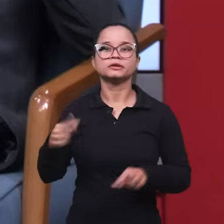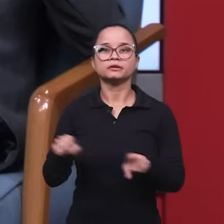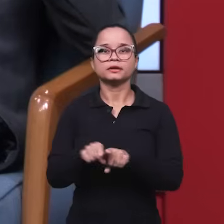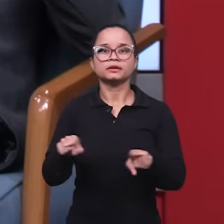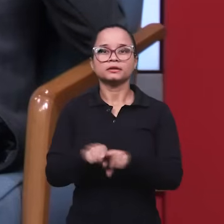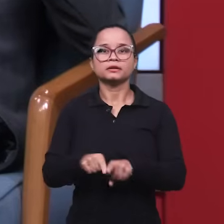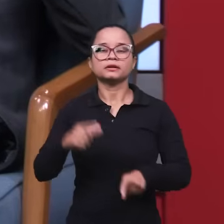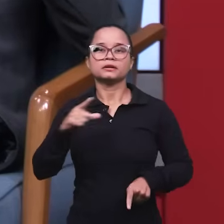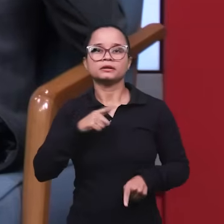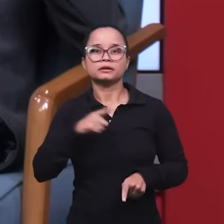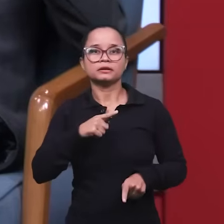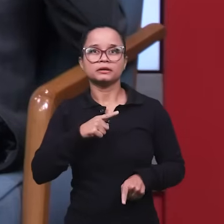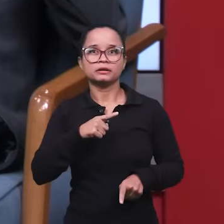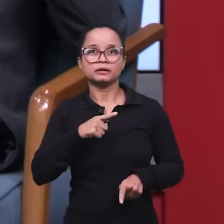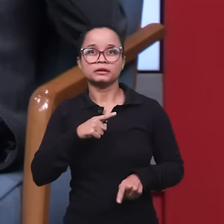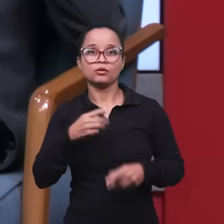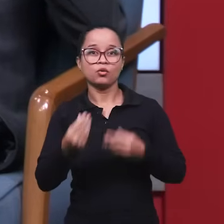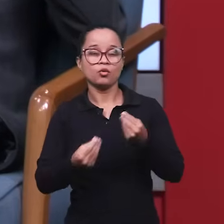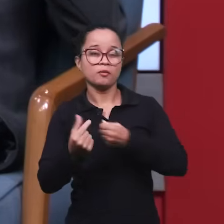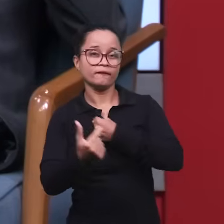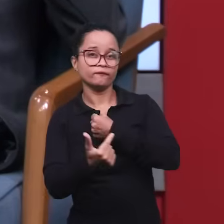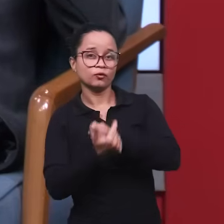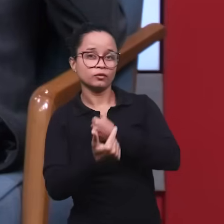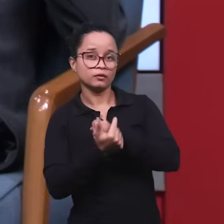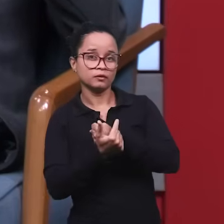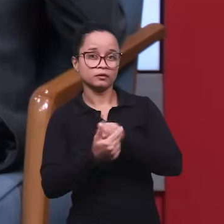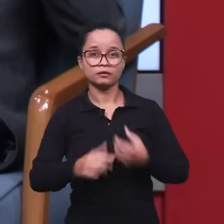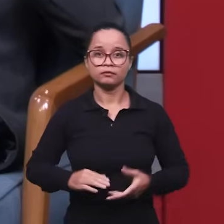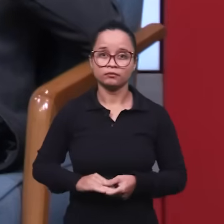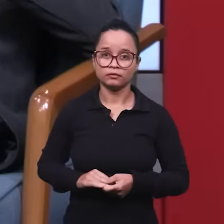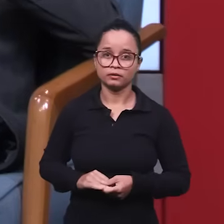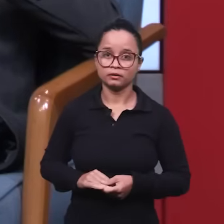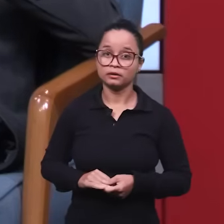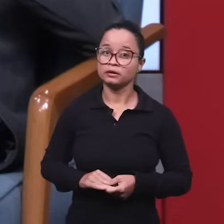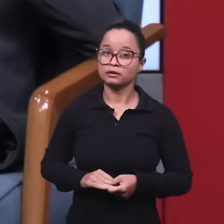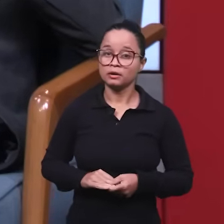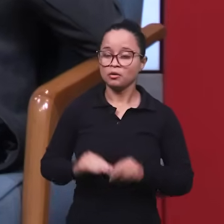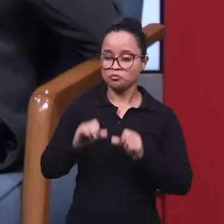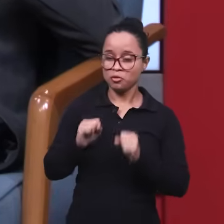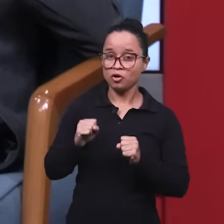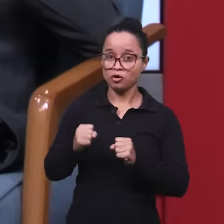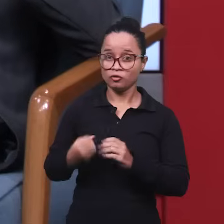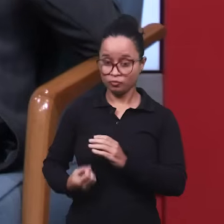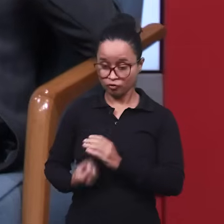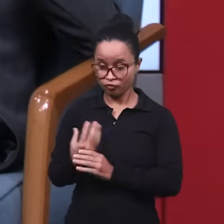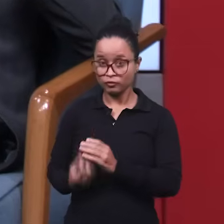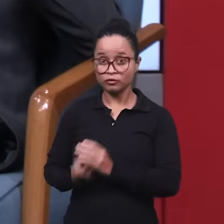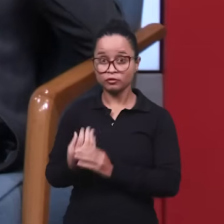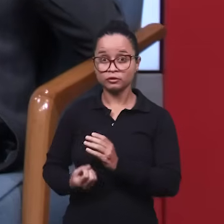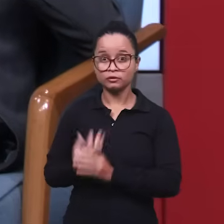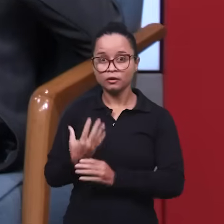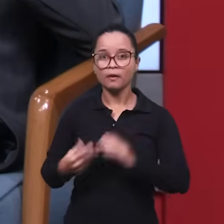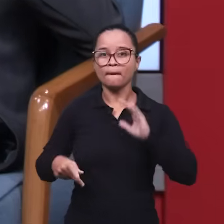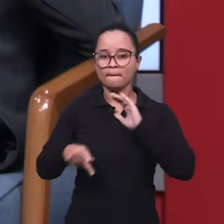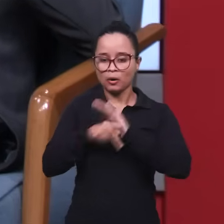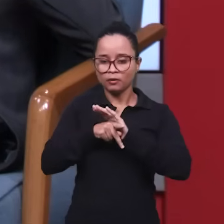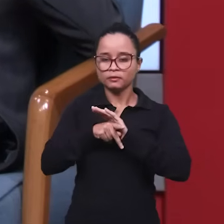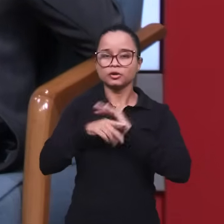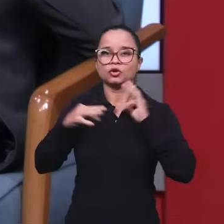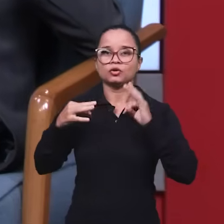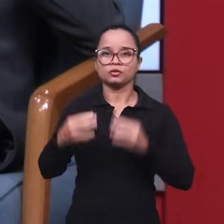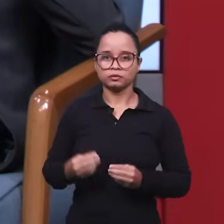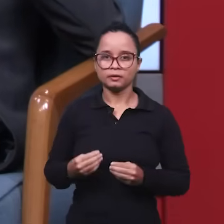também ela também tem uma função exógena, como ela tem uma função secretória, que ela pode produzir o suco